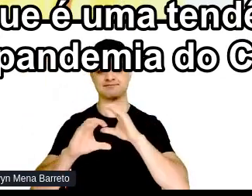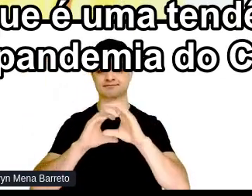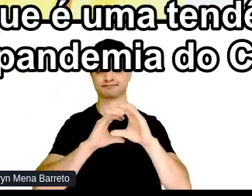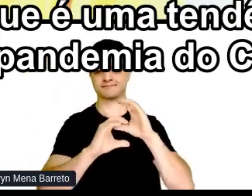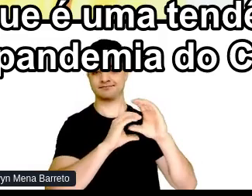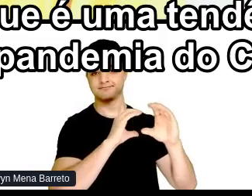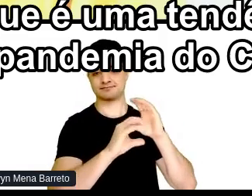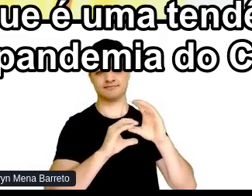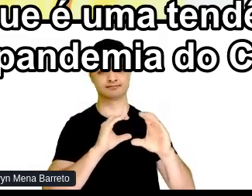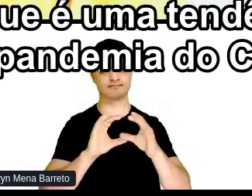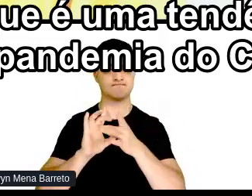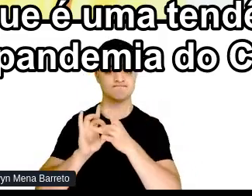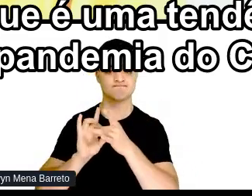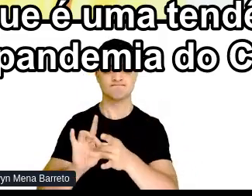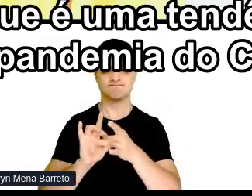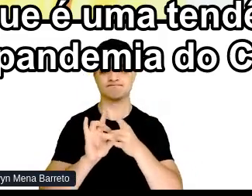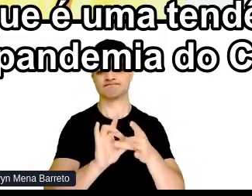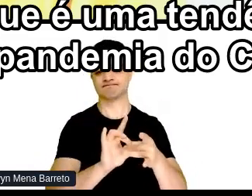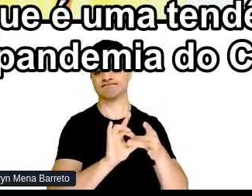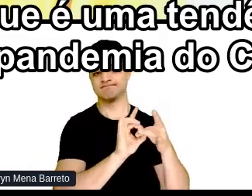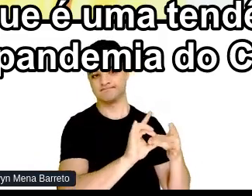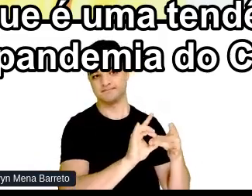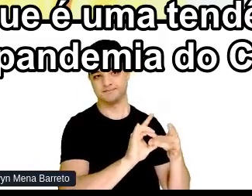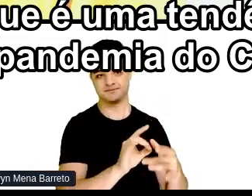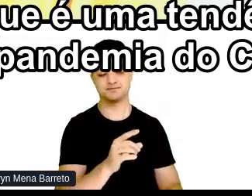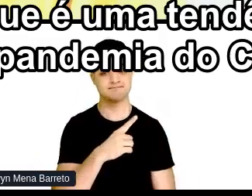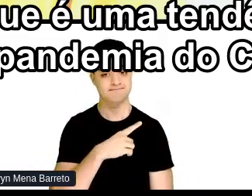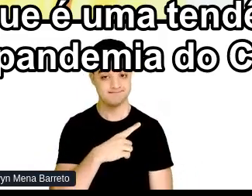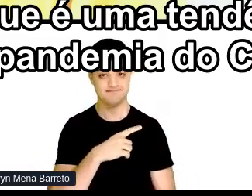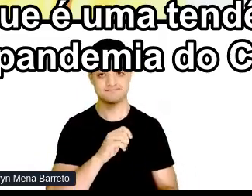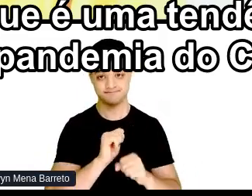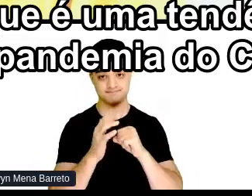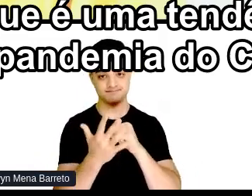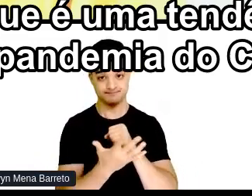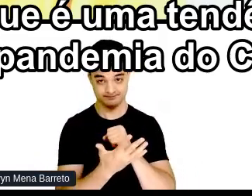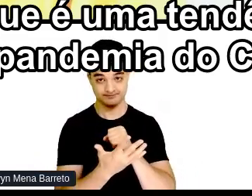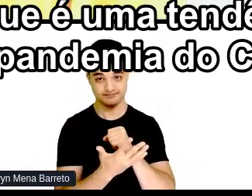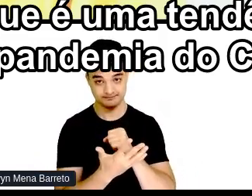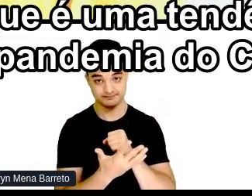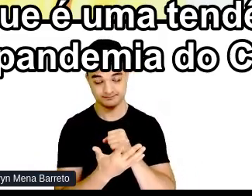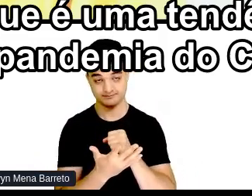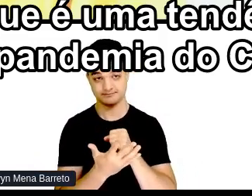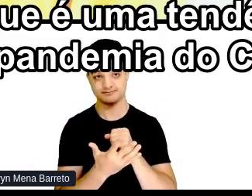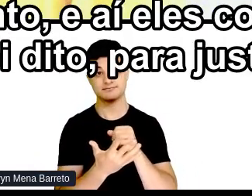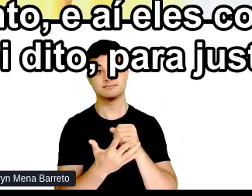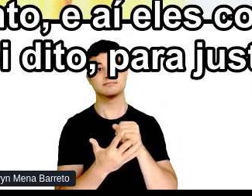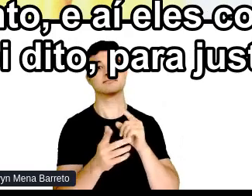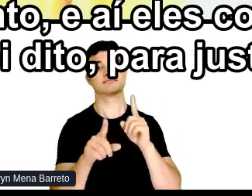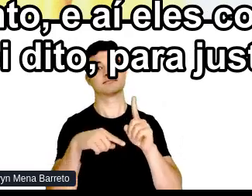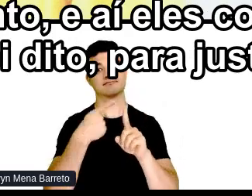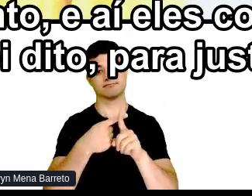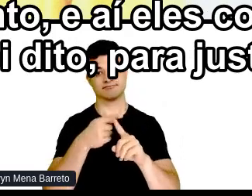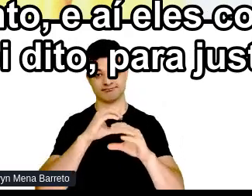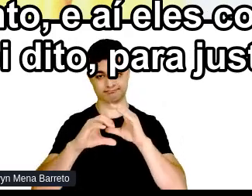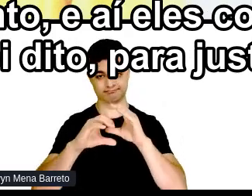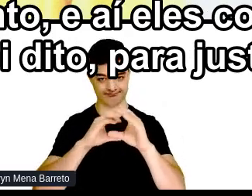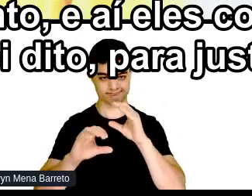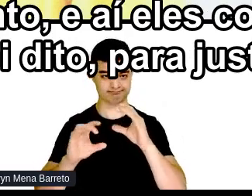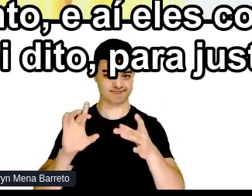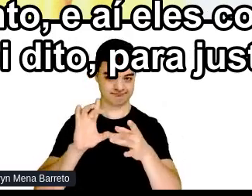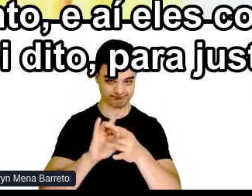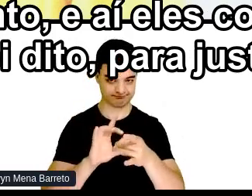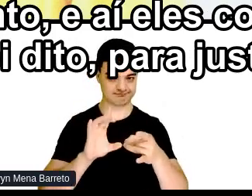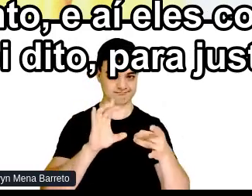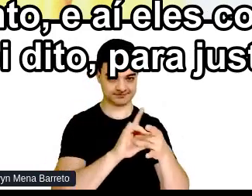então um computador através de um filho, de um parente, que queria se conectar com ele através de redes sociais.